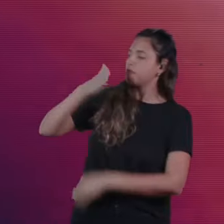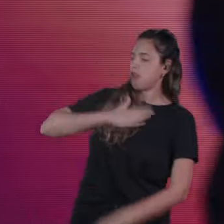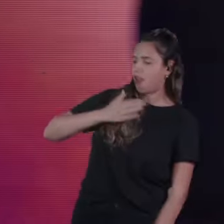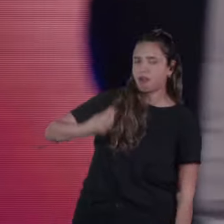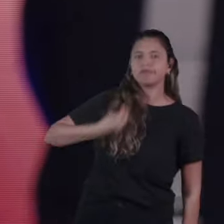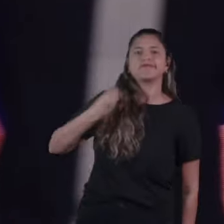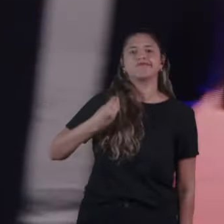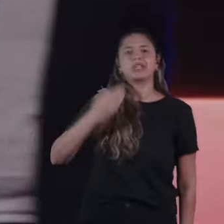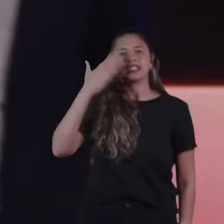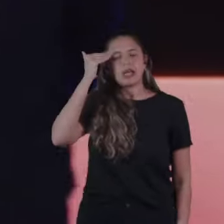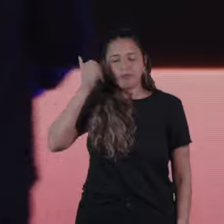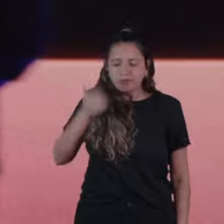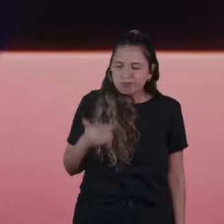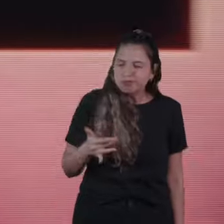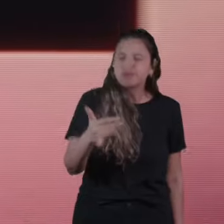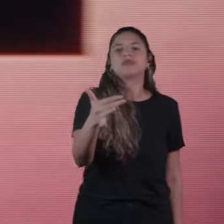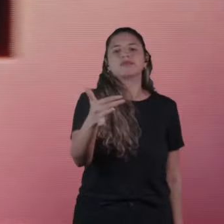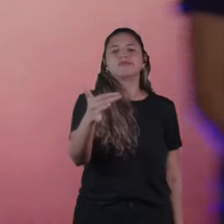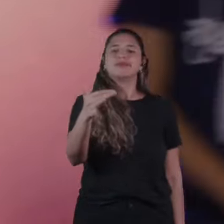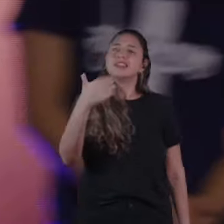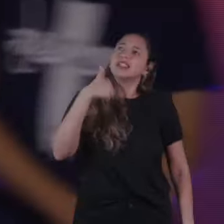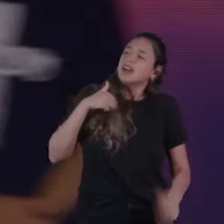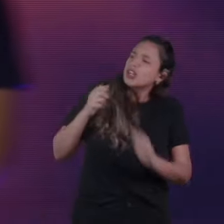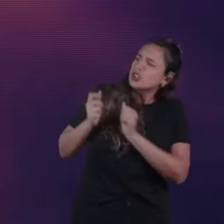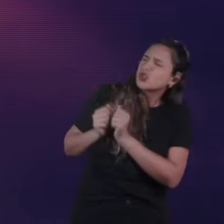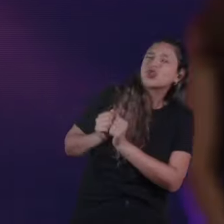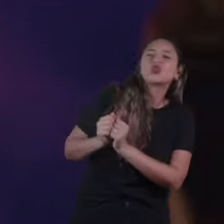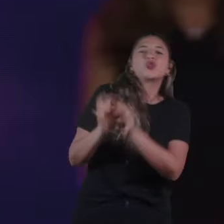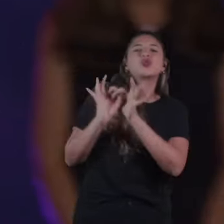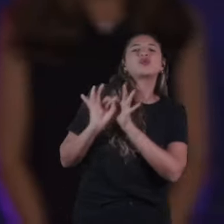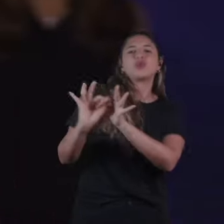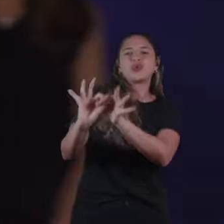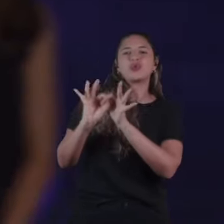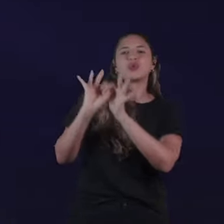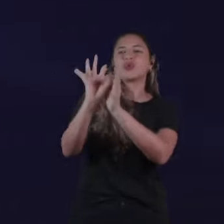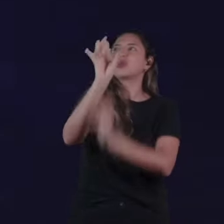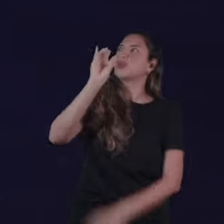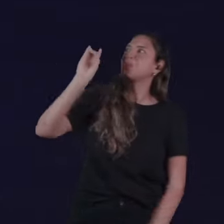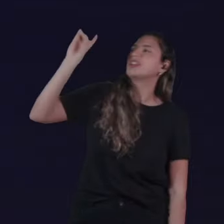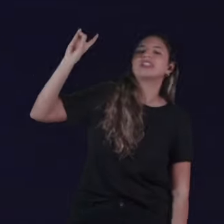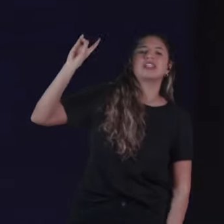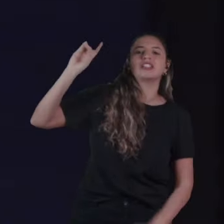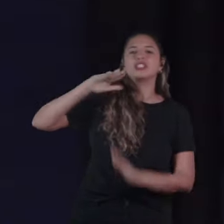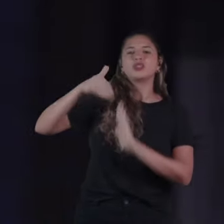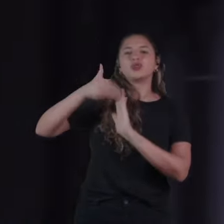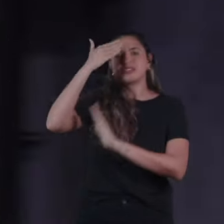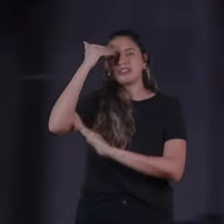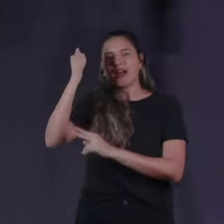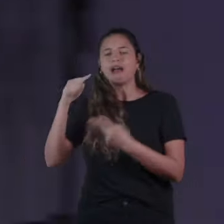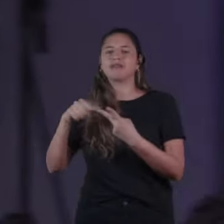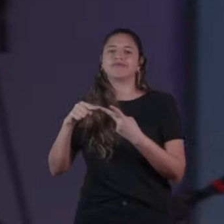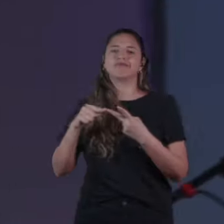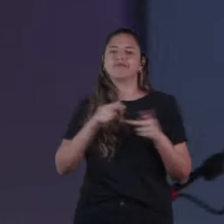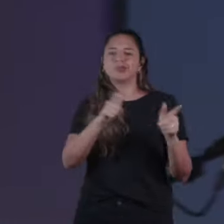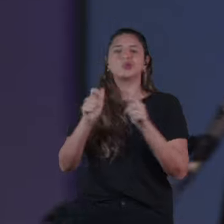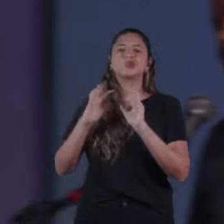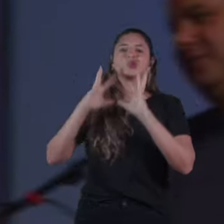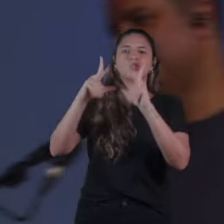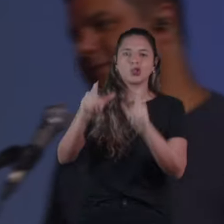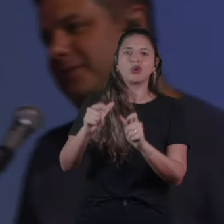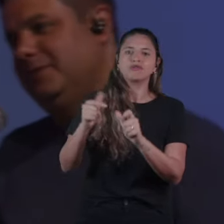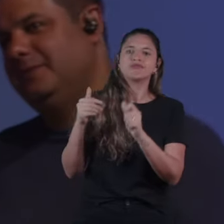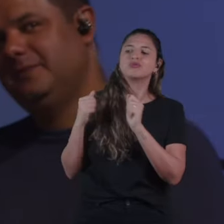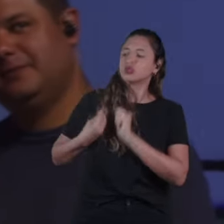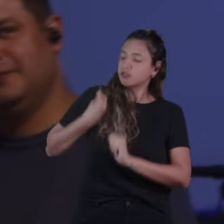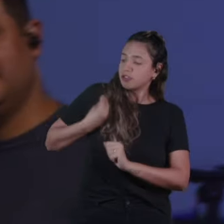e saber que de hoje em diante você vai entrar, vai andar na presença de Deus, esse Deus onipresente, onisciente, onipotente? Levante a tua